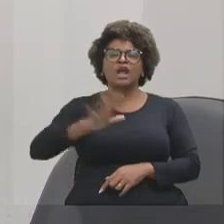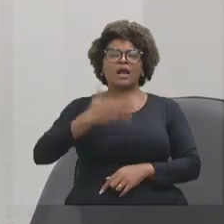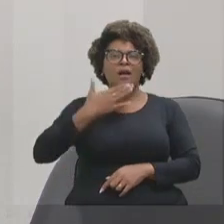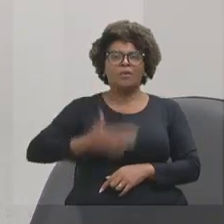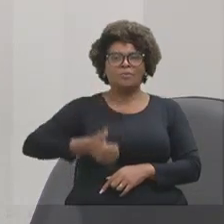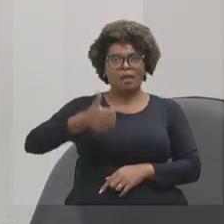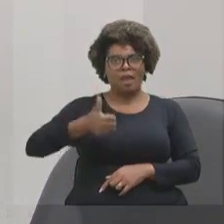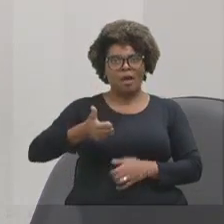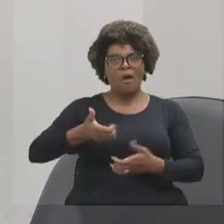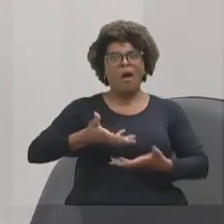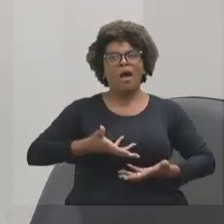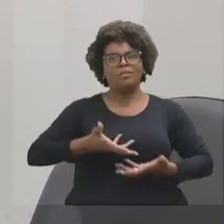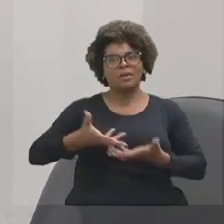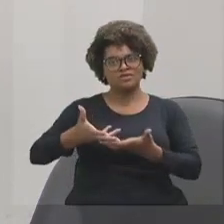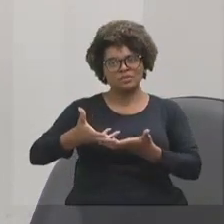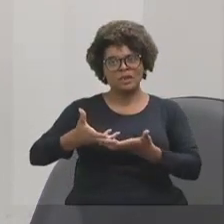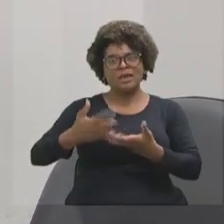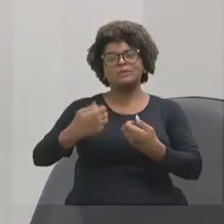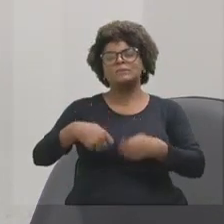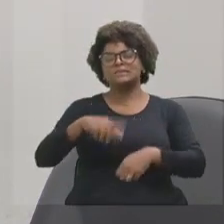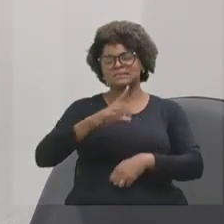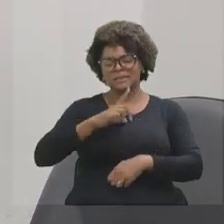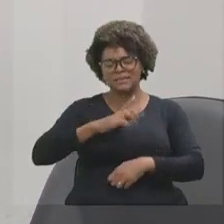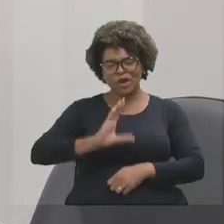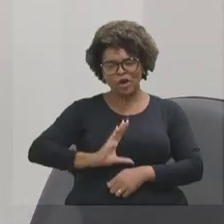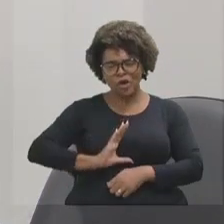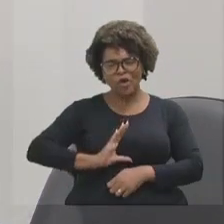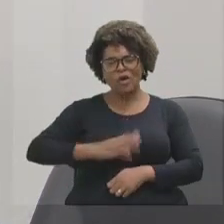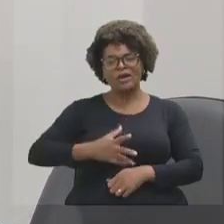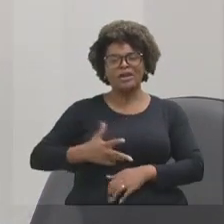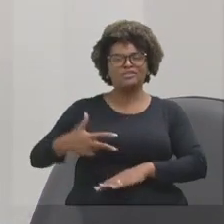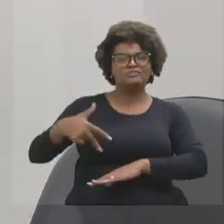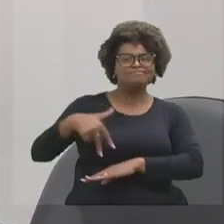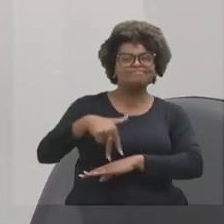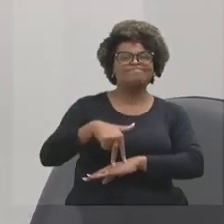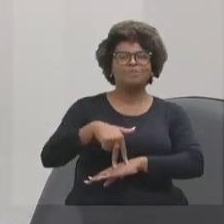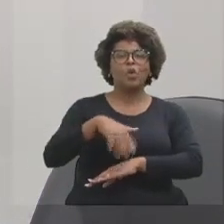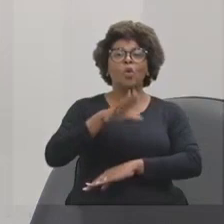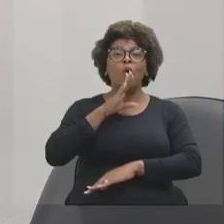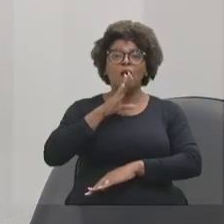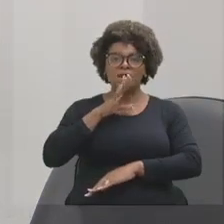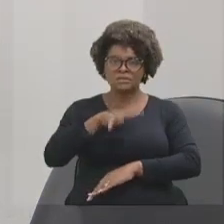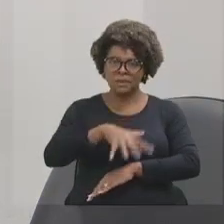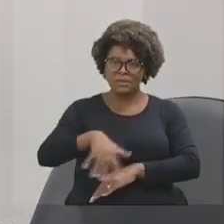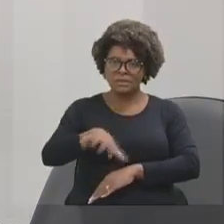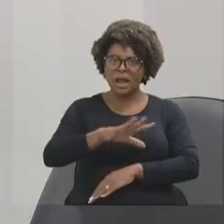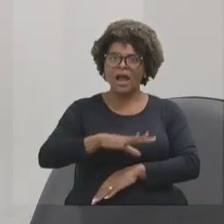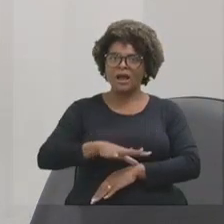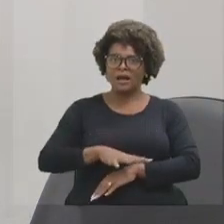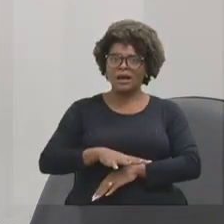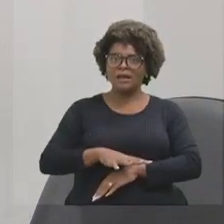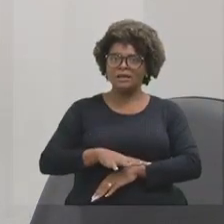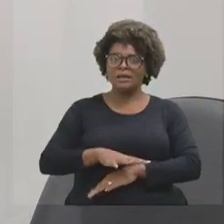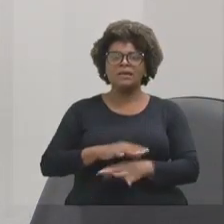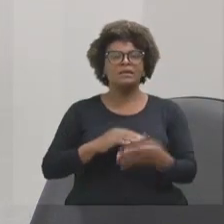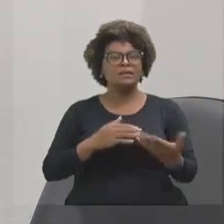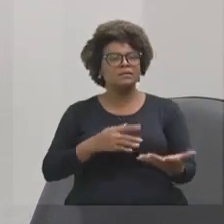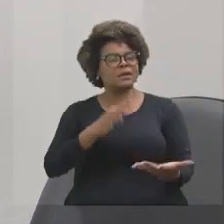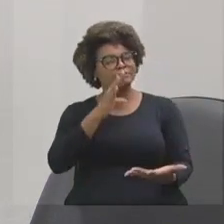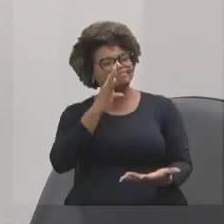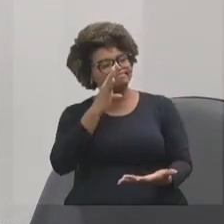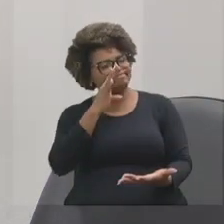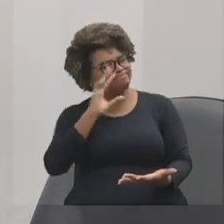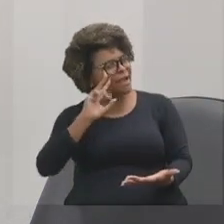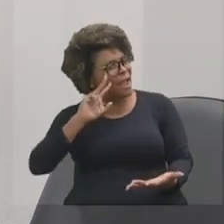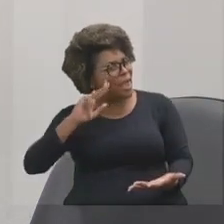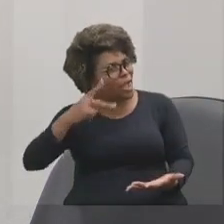Isso é para quem tem muita coragem muita disposição e muito conhecimento da área então fica aqui o nosso reconhecimento e nossa